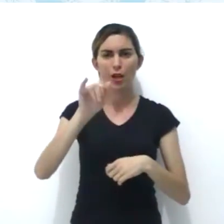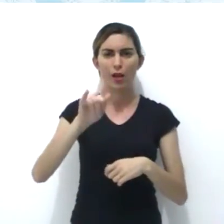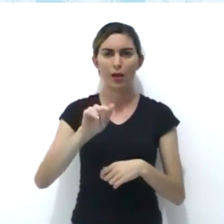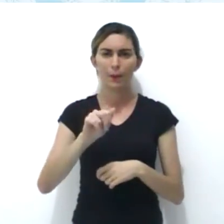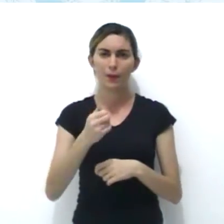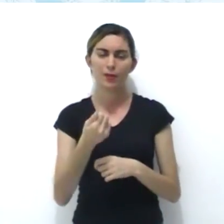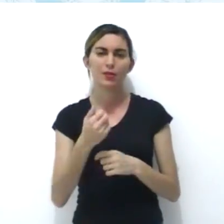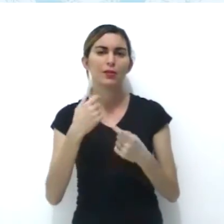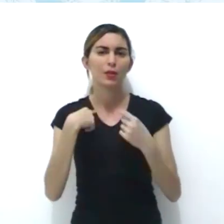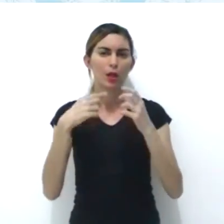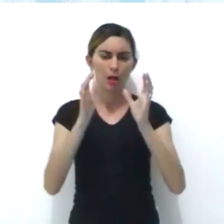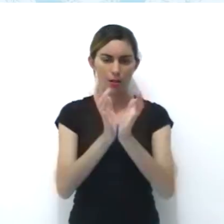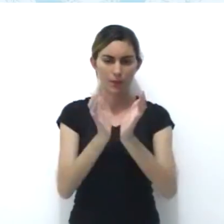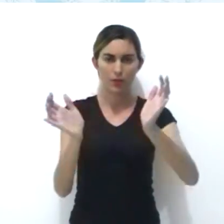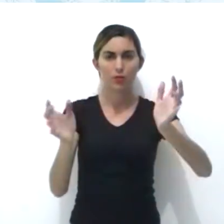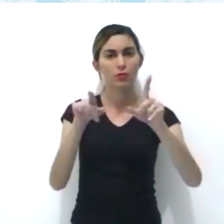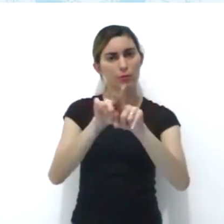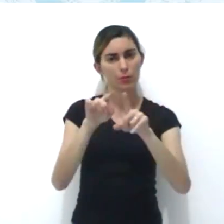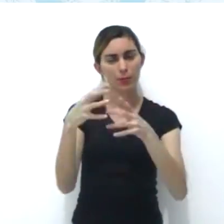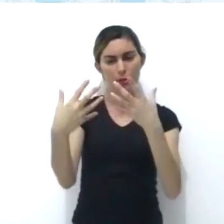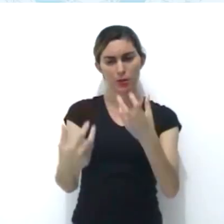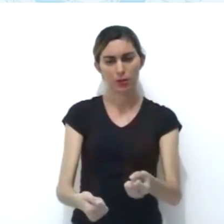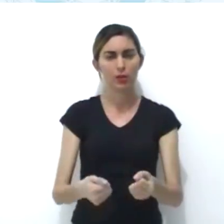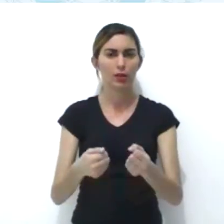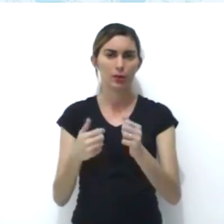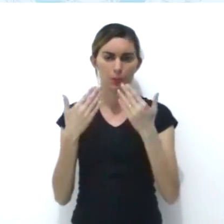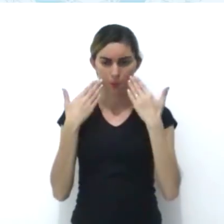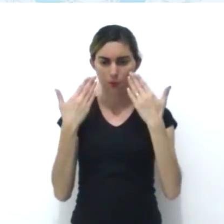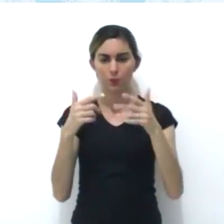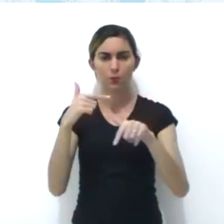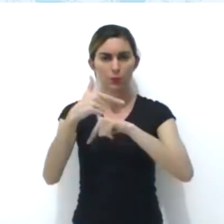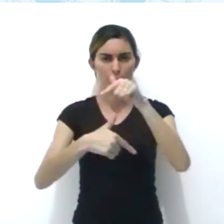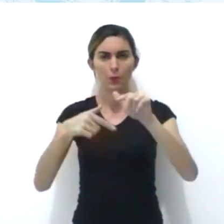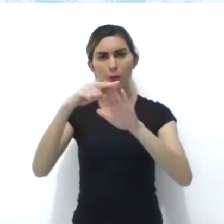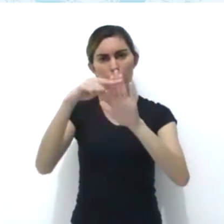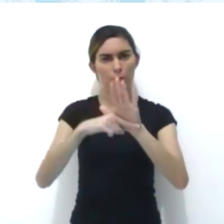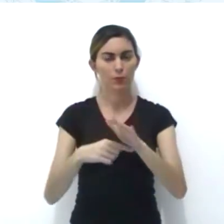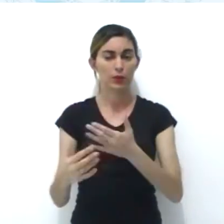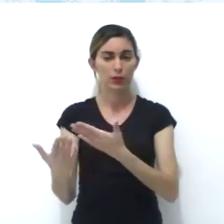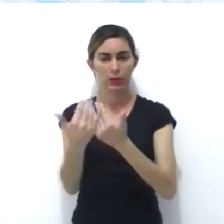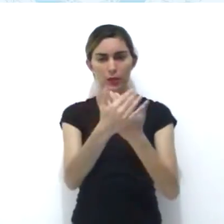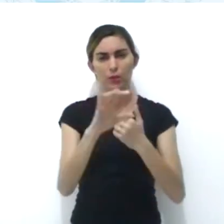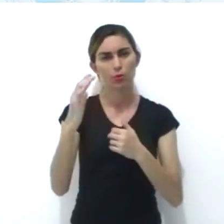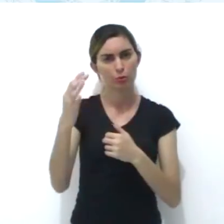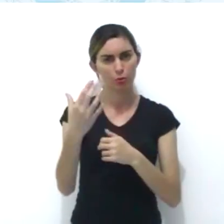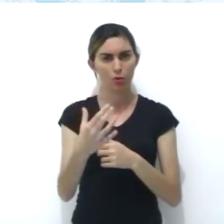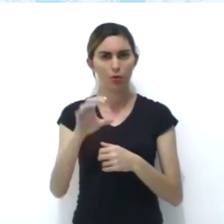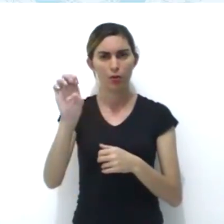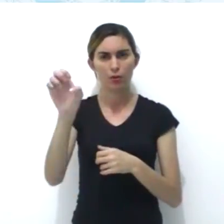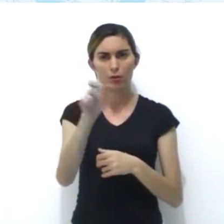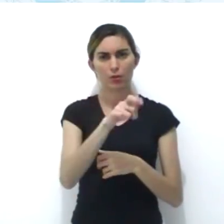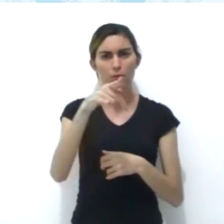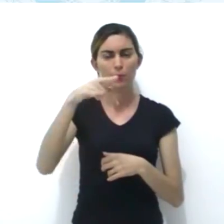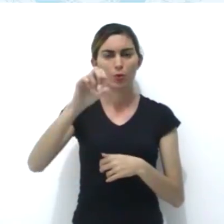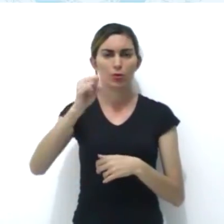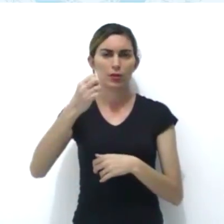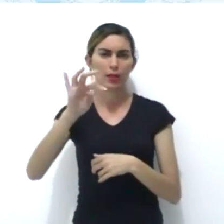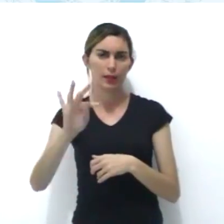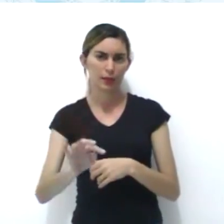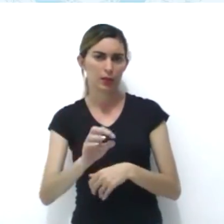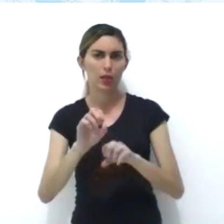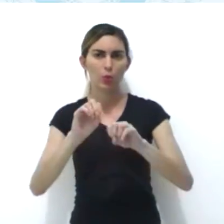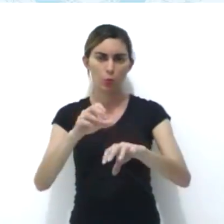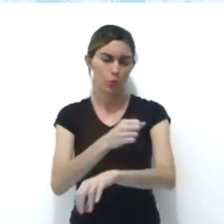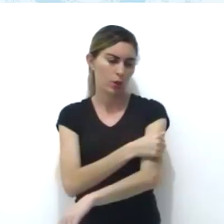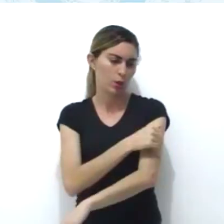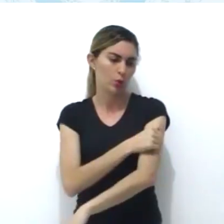Passarinho, de Camaragibe, que também aceita os trabalhos, e aí do mesmo jeito que o Ciência Jovem e que a Expo7,